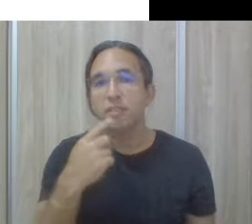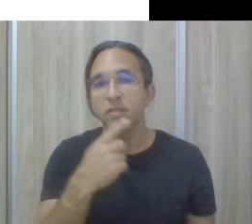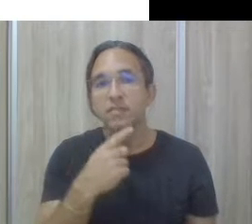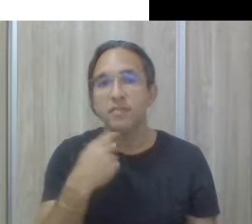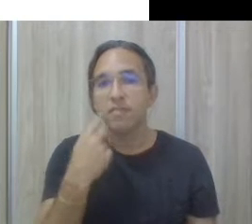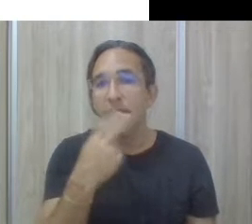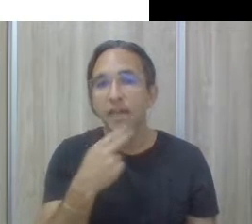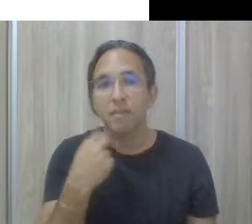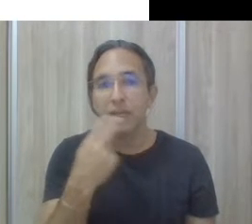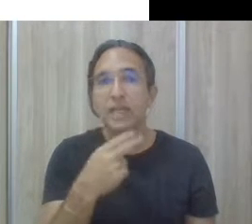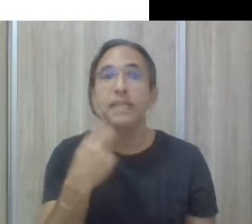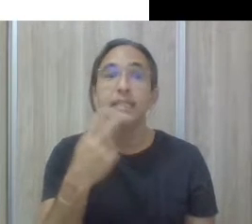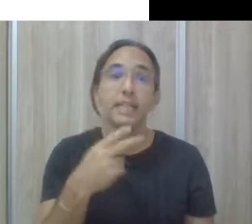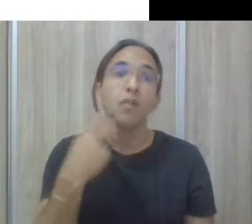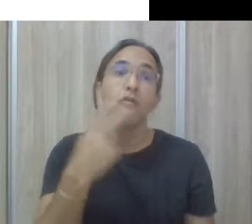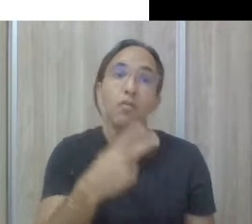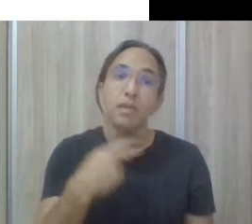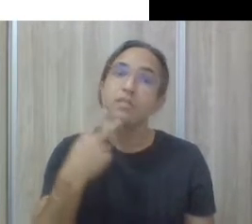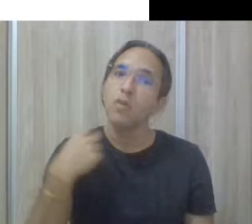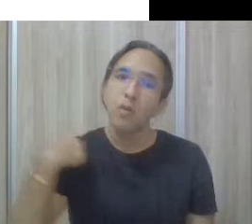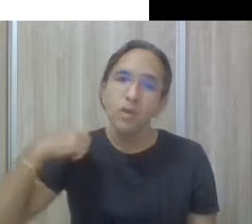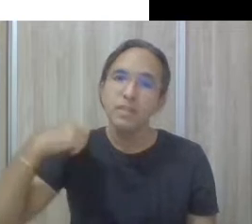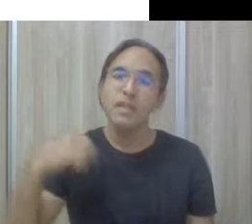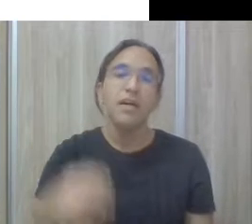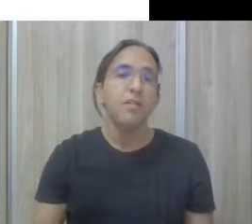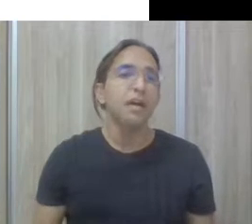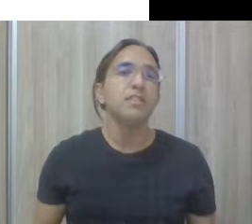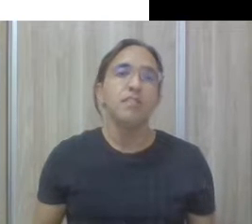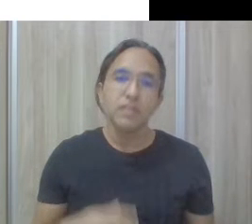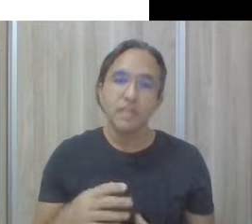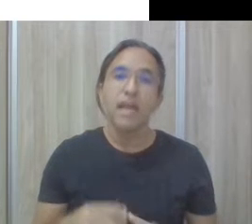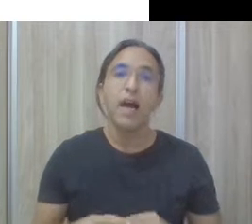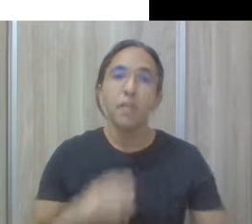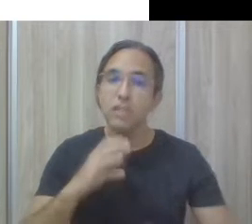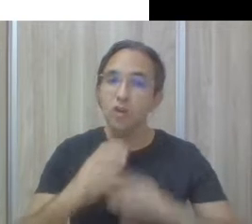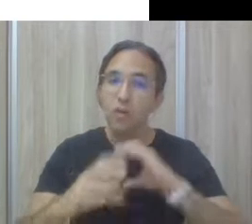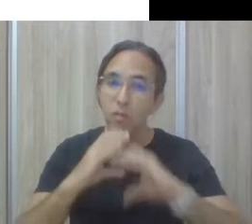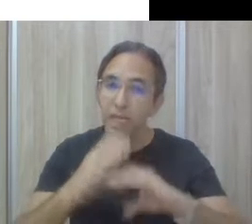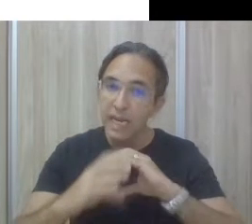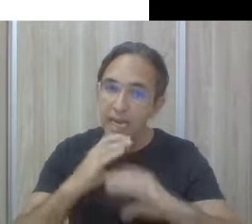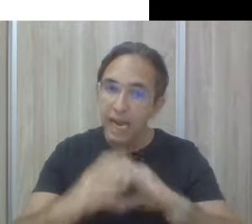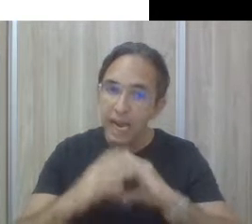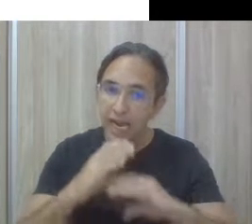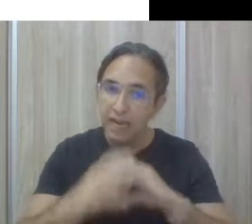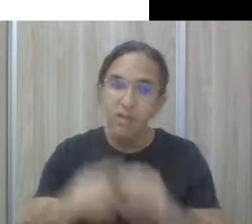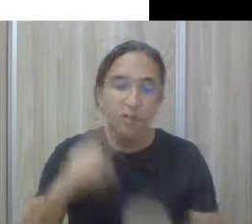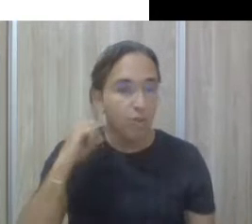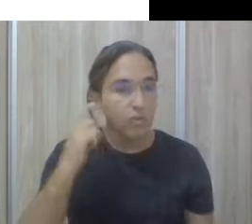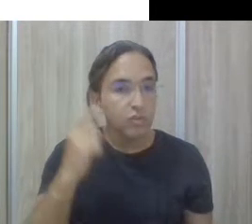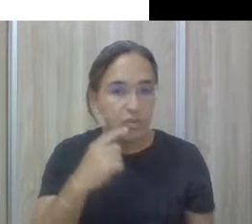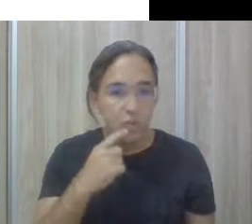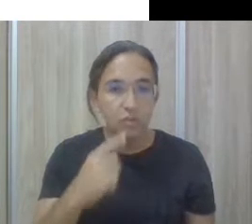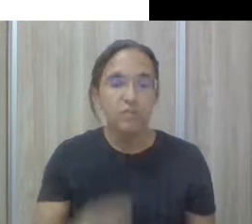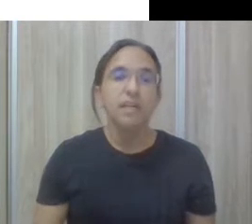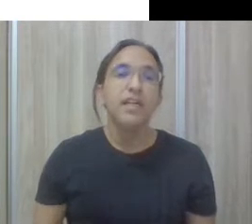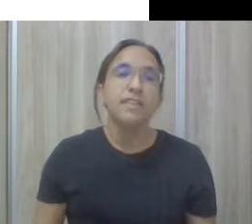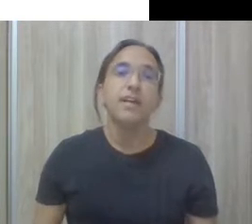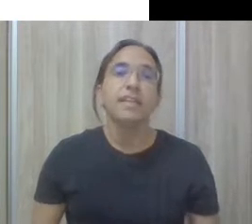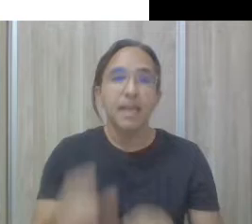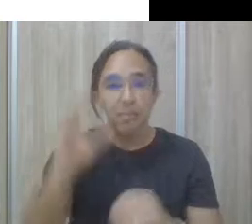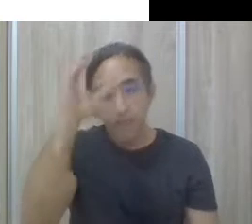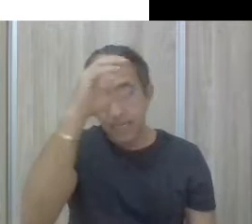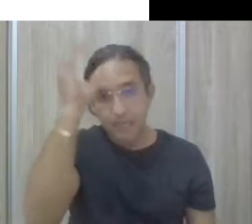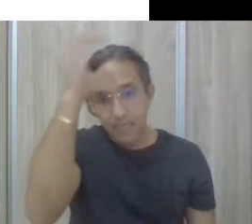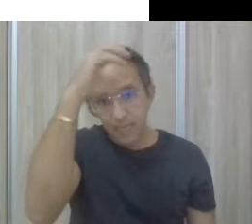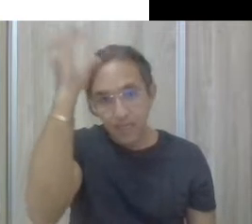vezes você fala para ele, ele entende algumas coisas, mas se você quiser realmente comunicar com o surdo, você vai